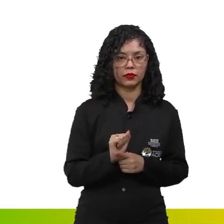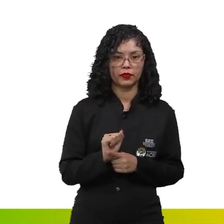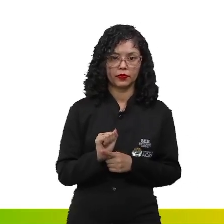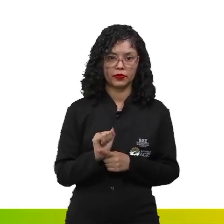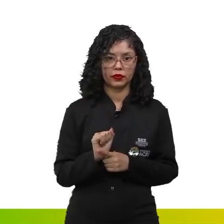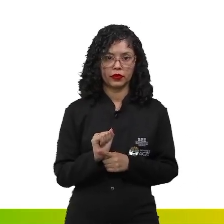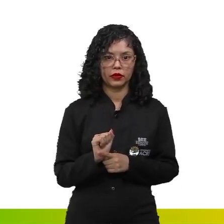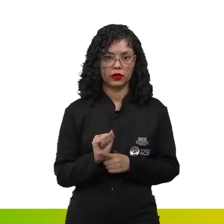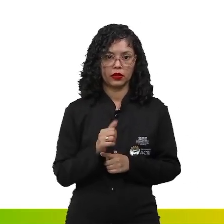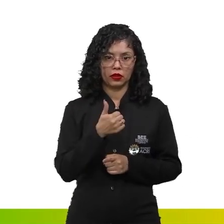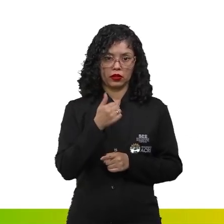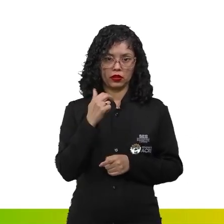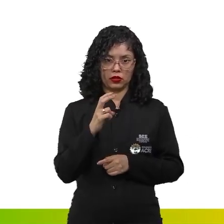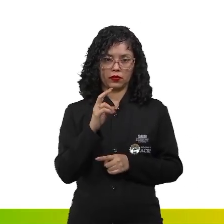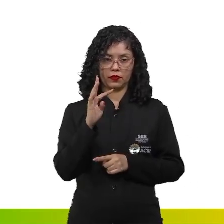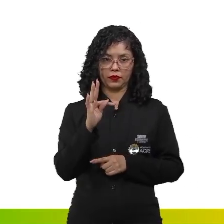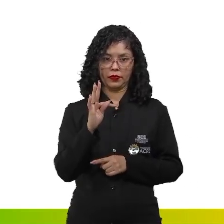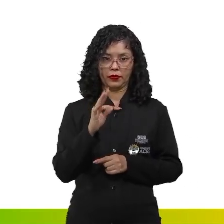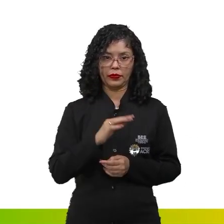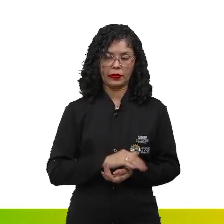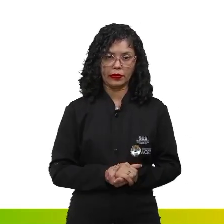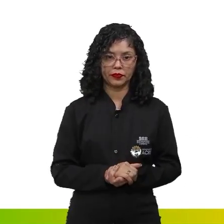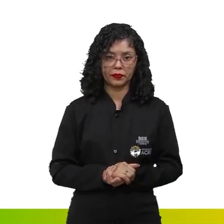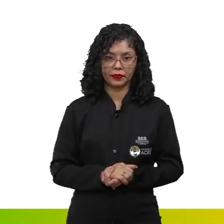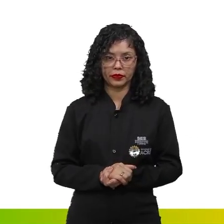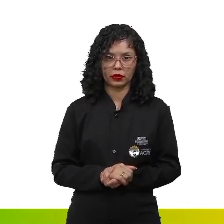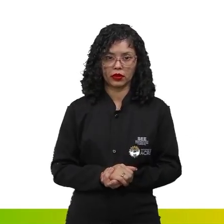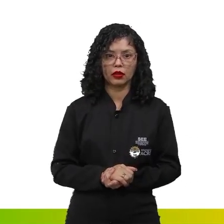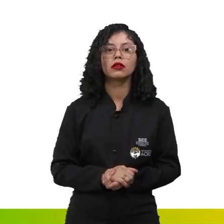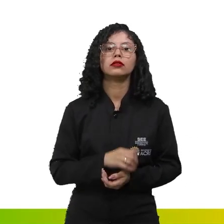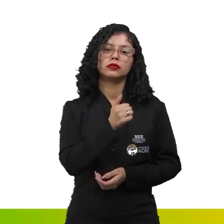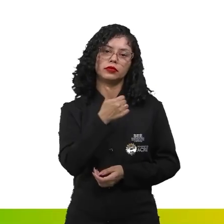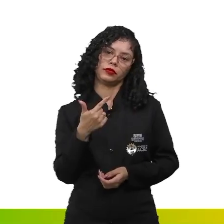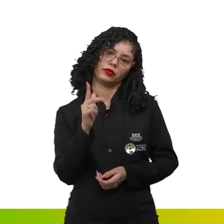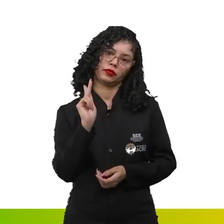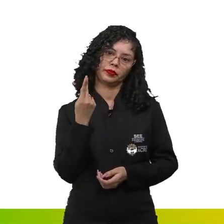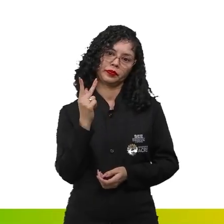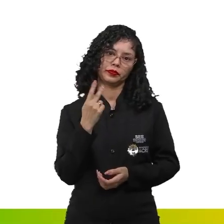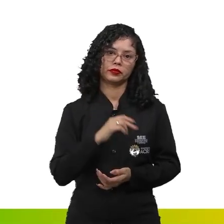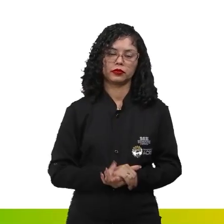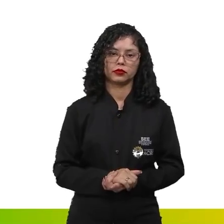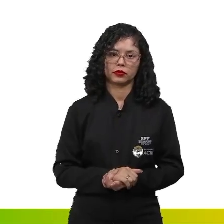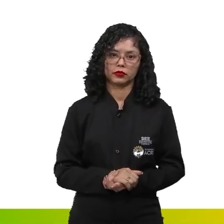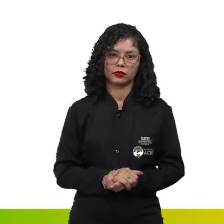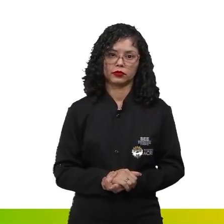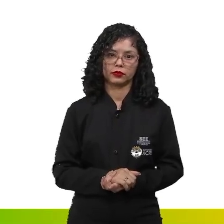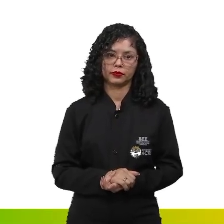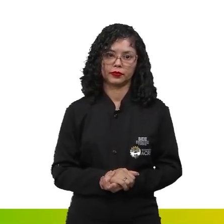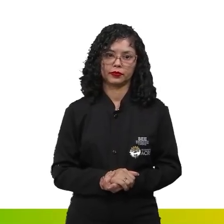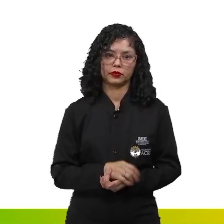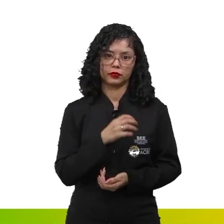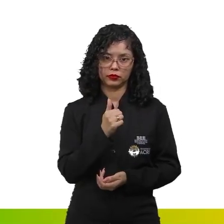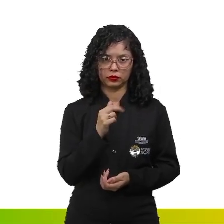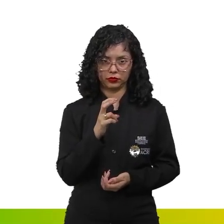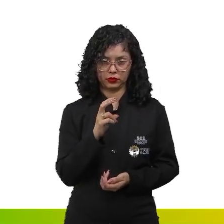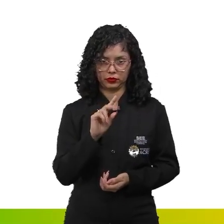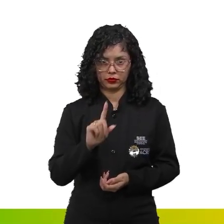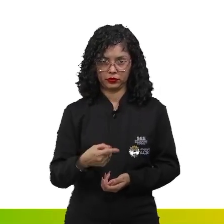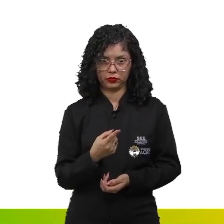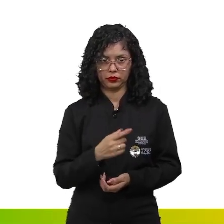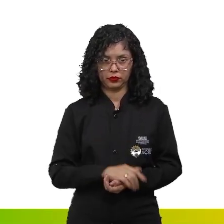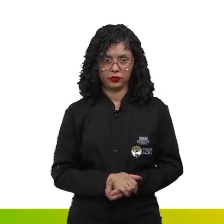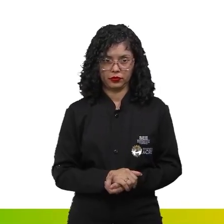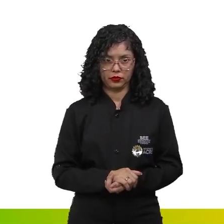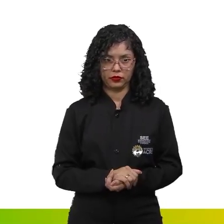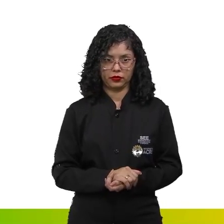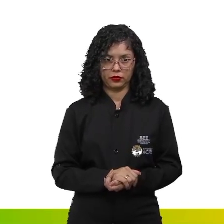igual 15T igual a 12H, que é igual a R$15.000.